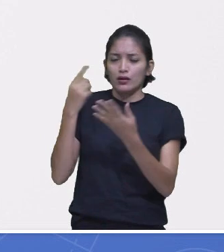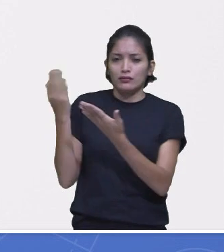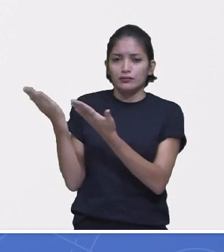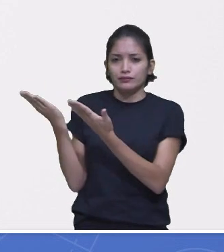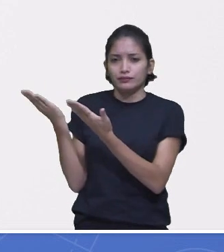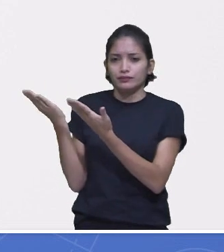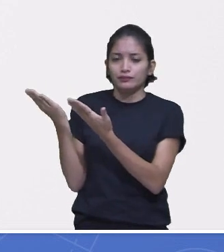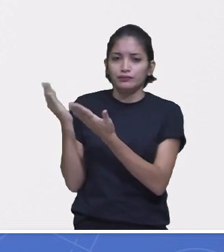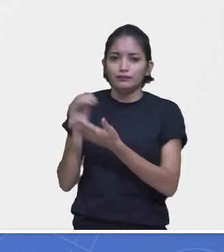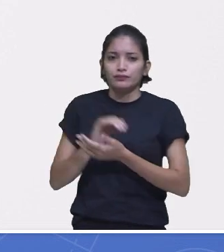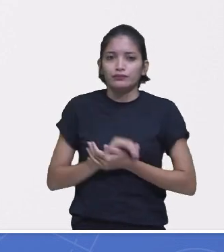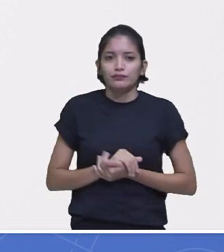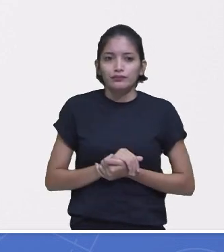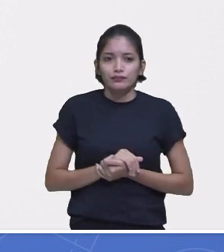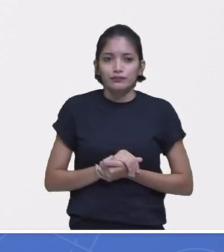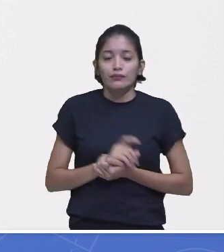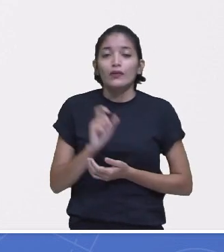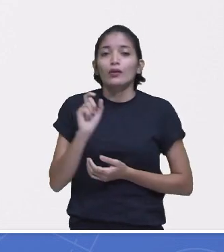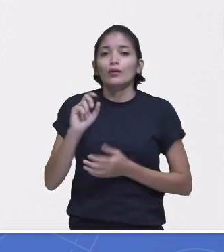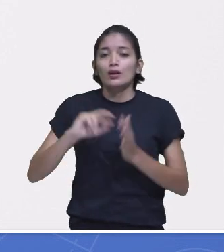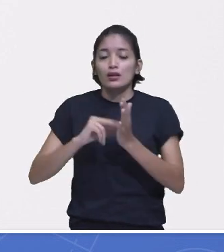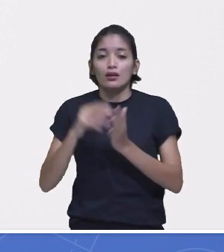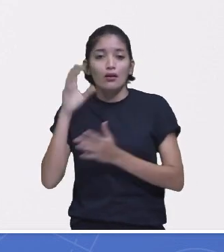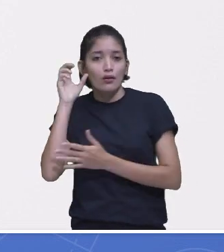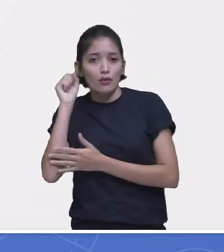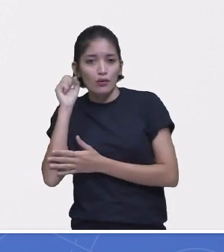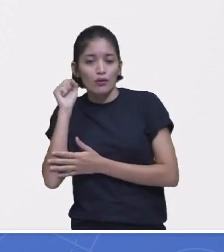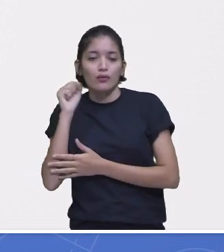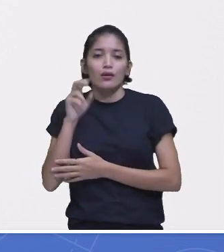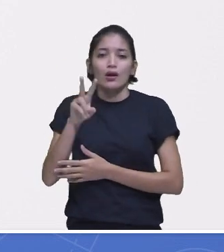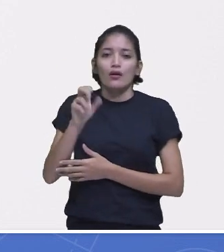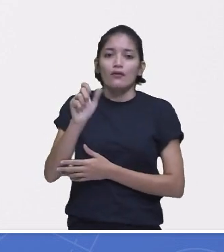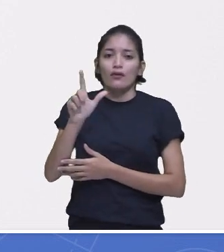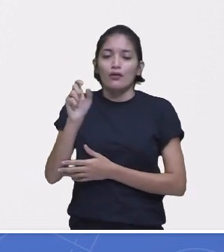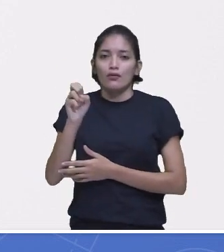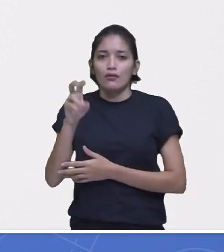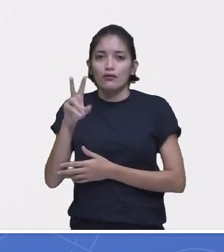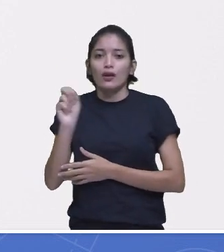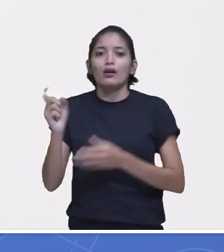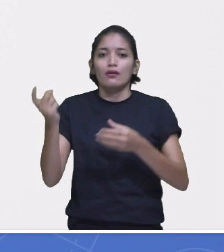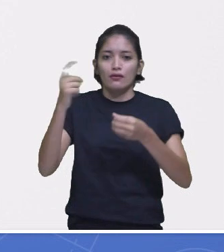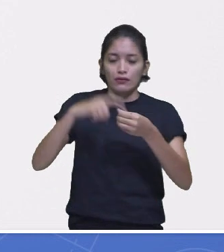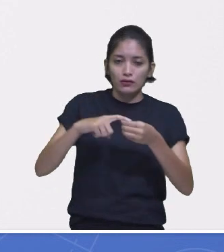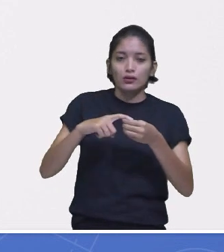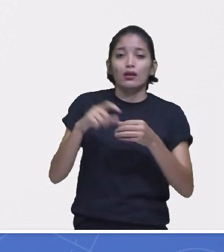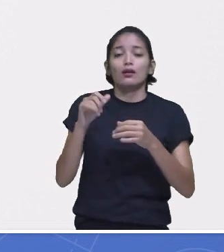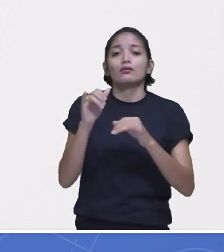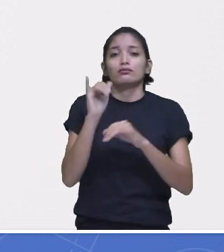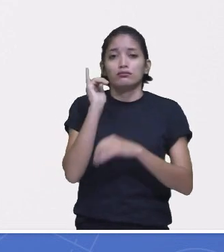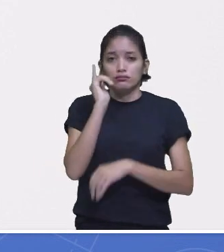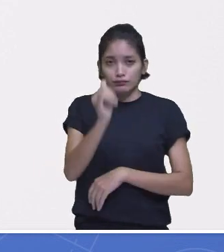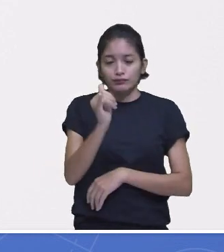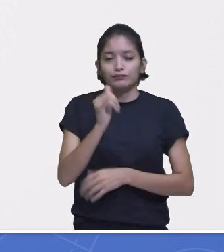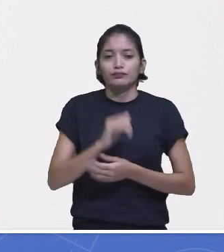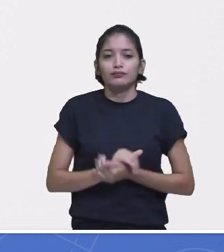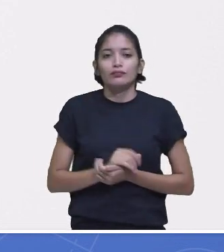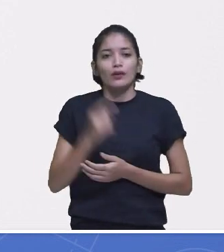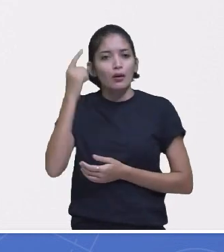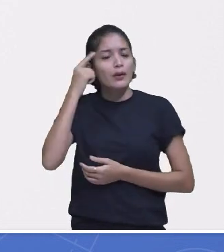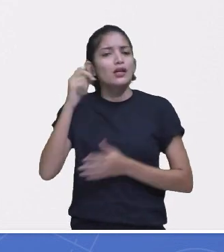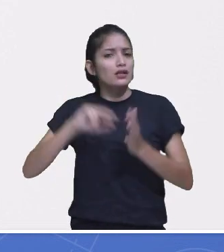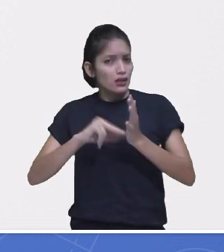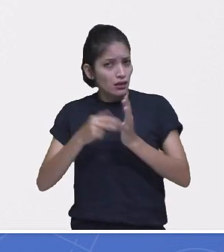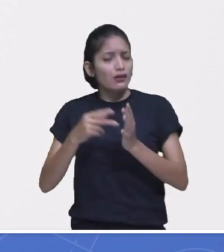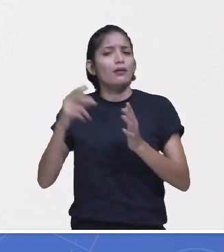oír é o ouvir, volver, voltar, decir, dizer. O pensar é pensar mesmo.